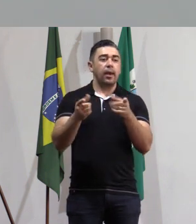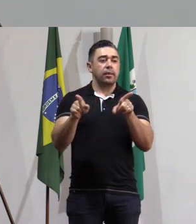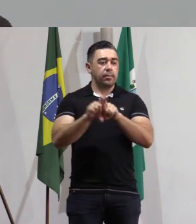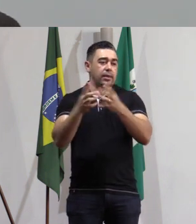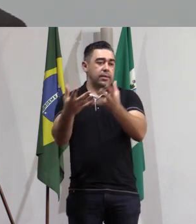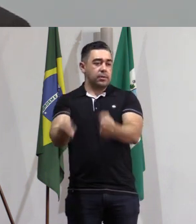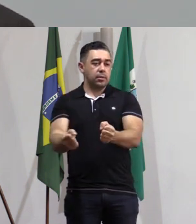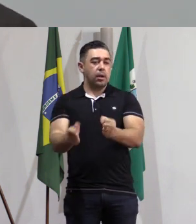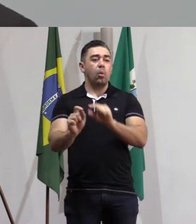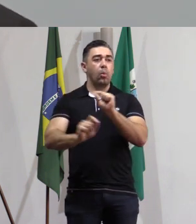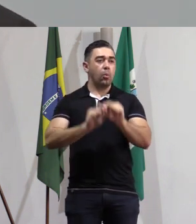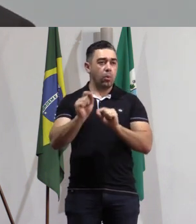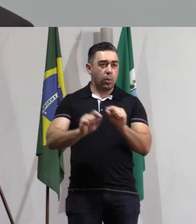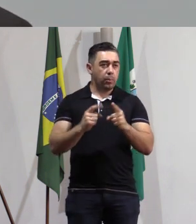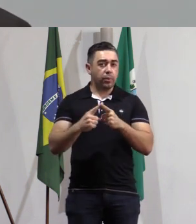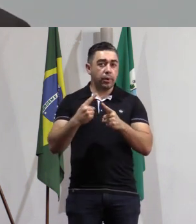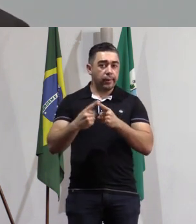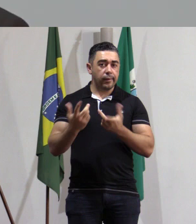para